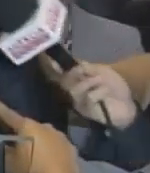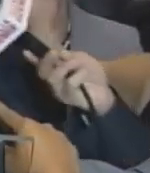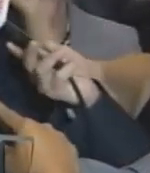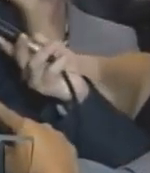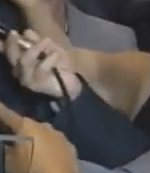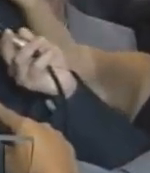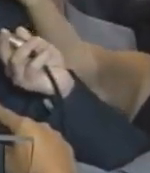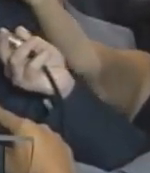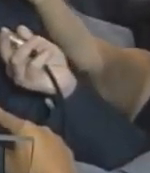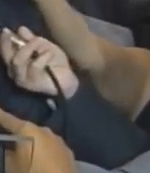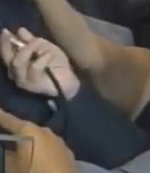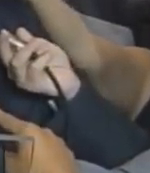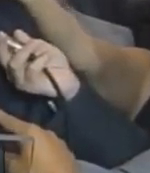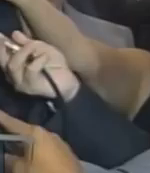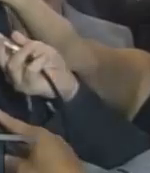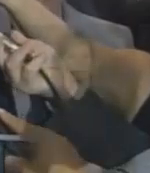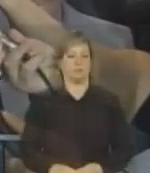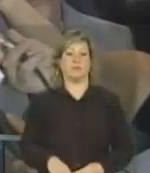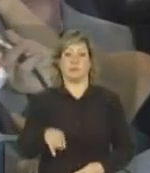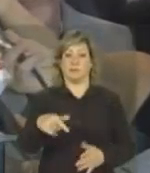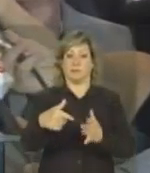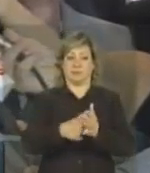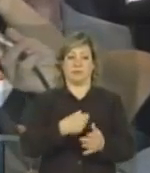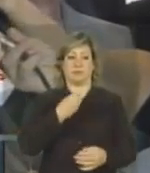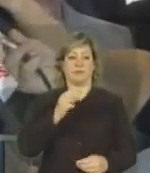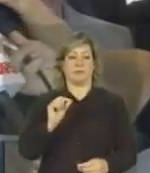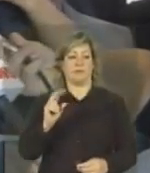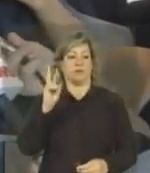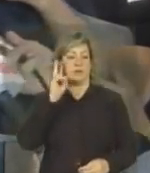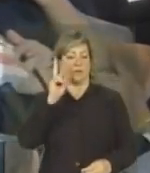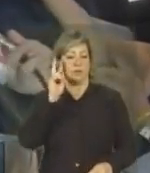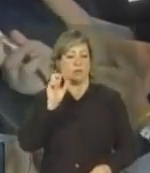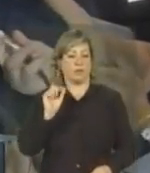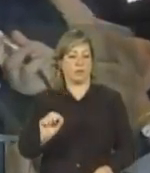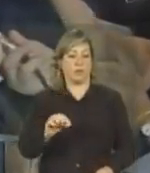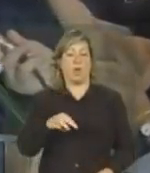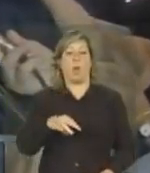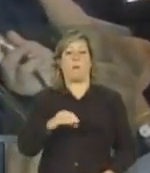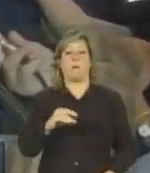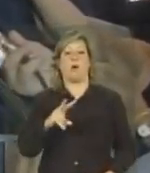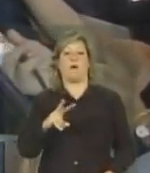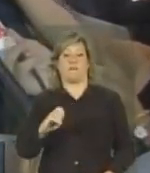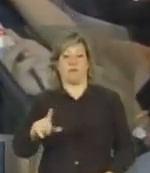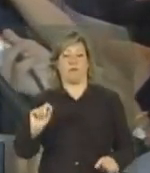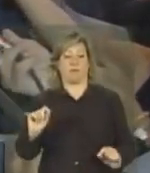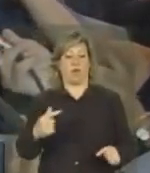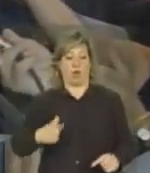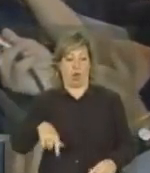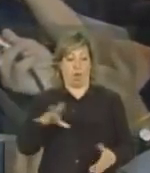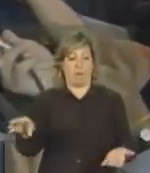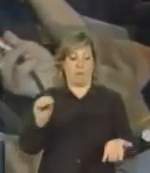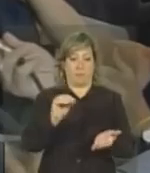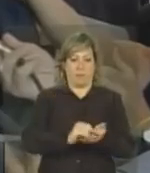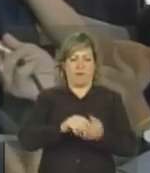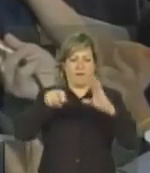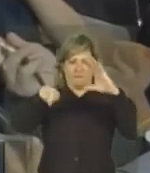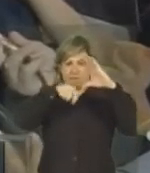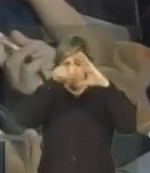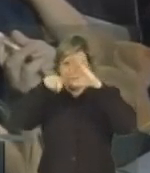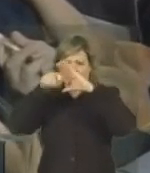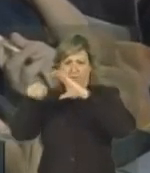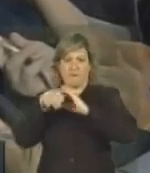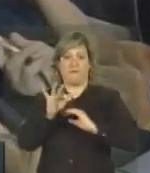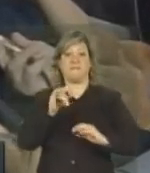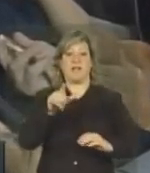limpar o país? A pergunta é muito boa. Ela diz, a cracolândia não é móvel, então não seria... Veja, nós colocaremos câmeras fixas e é por isso que